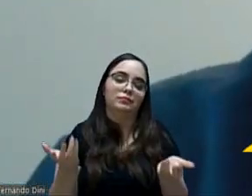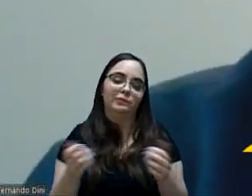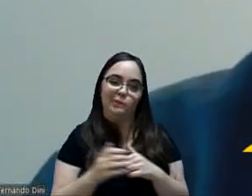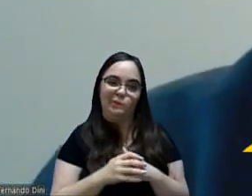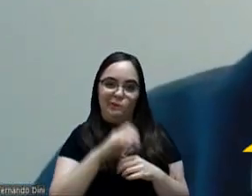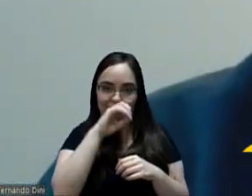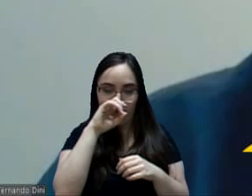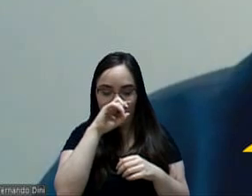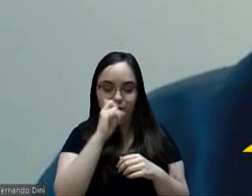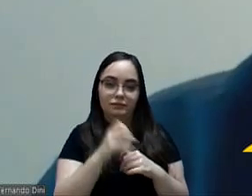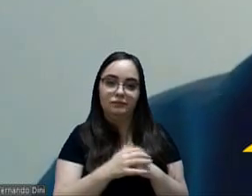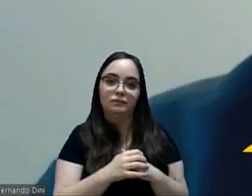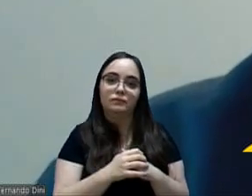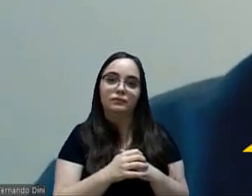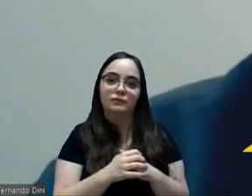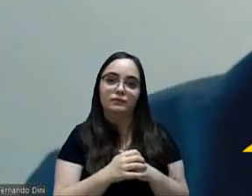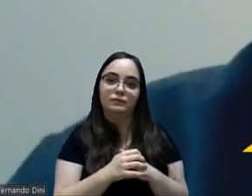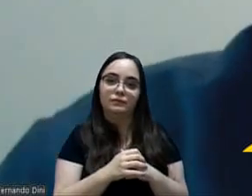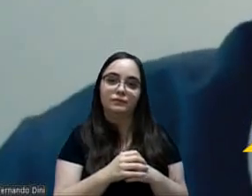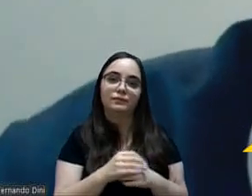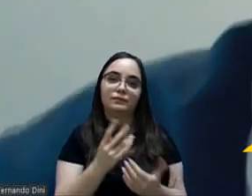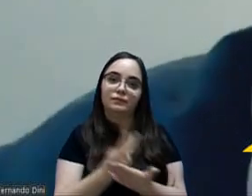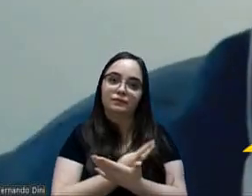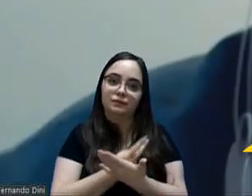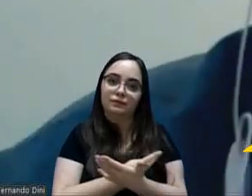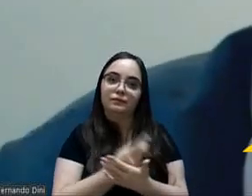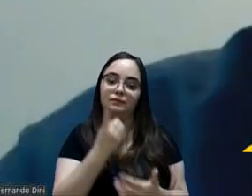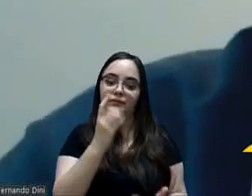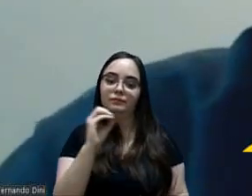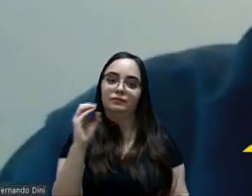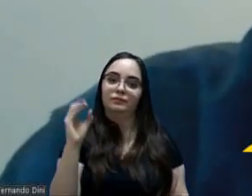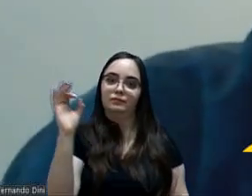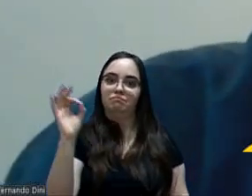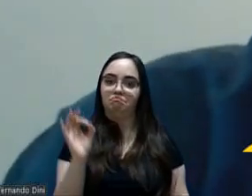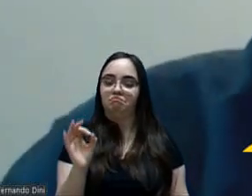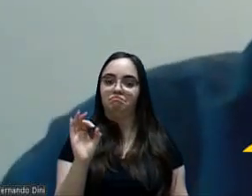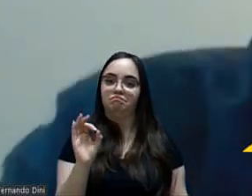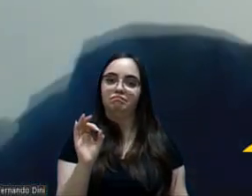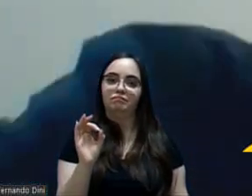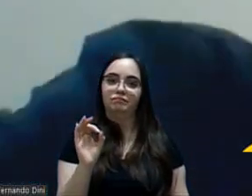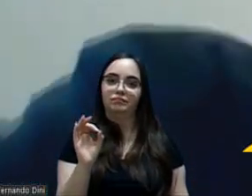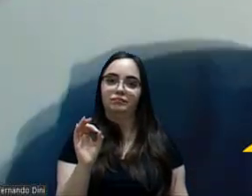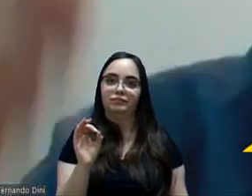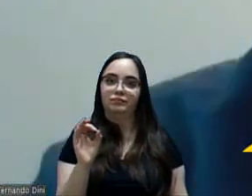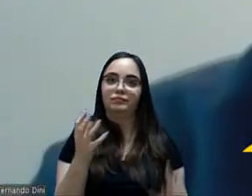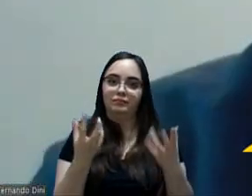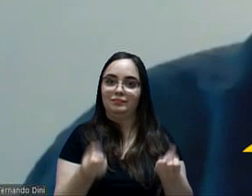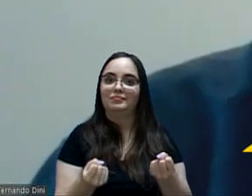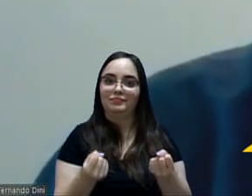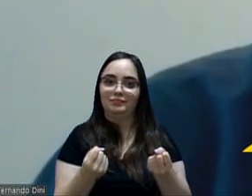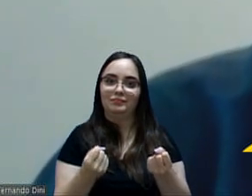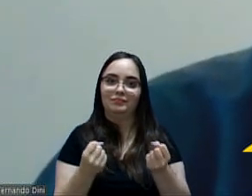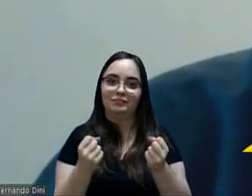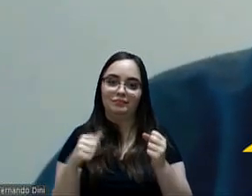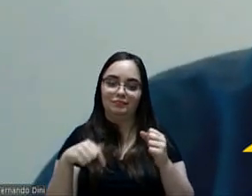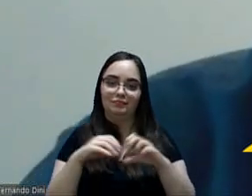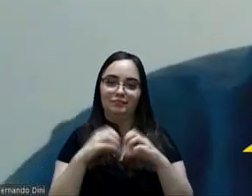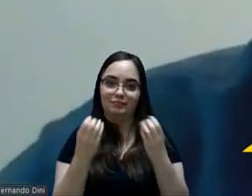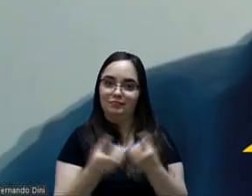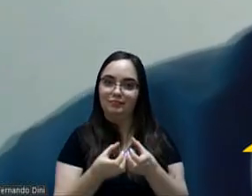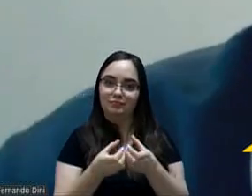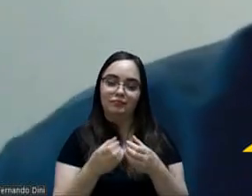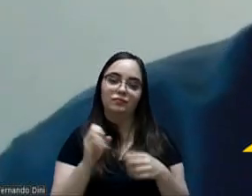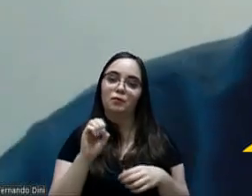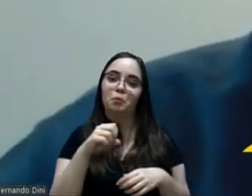não estão com esta 100% de aceitação na casa, e